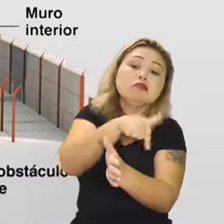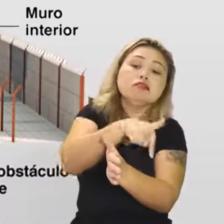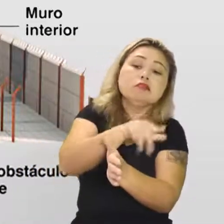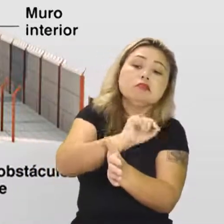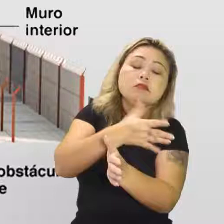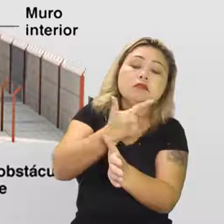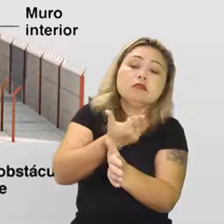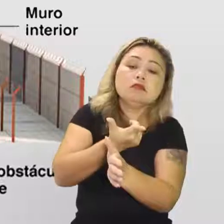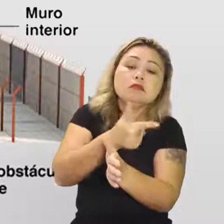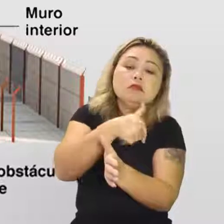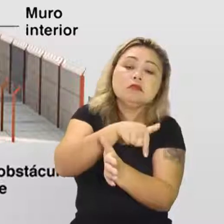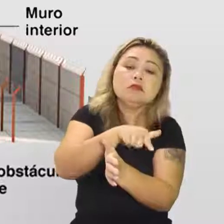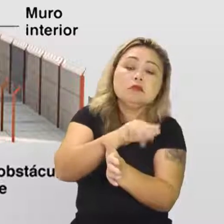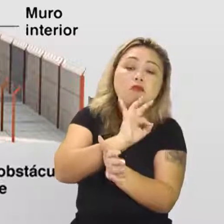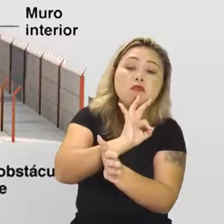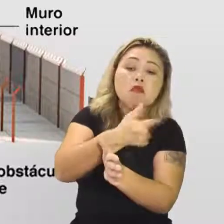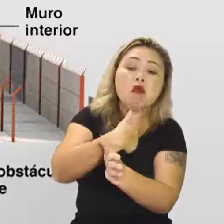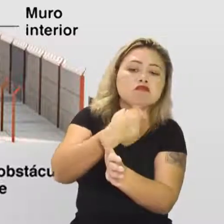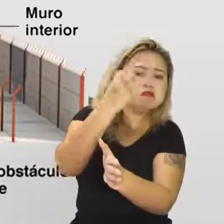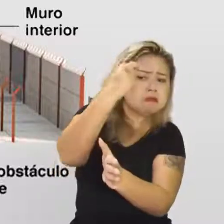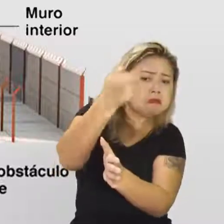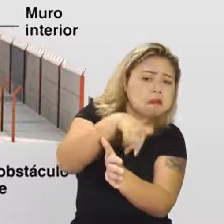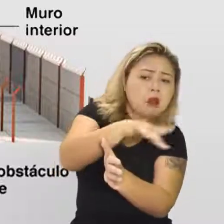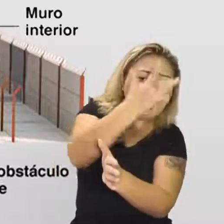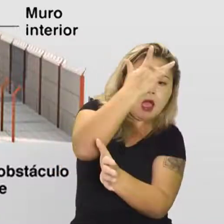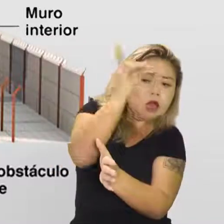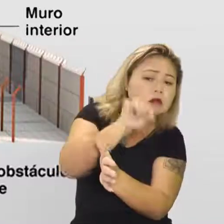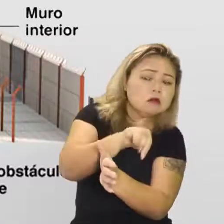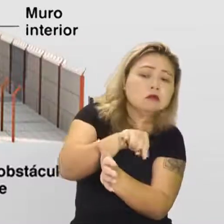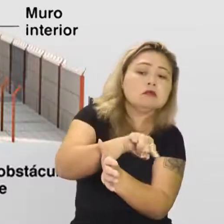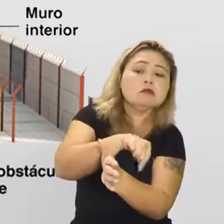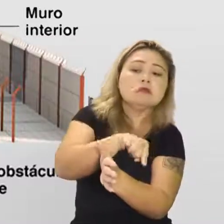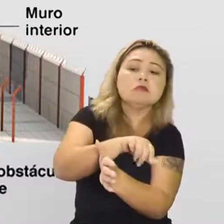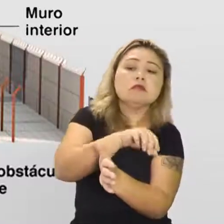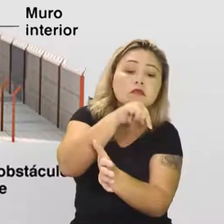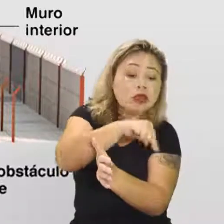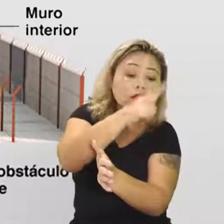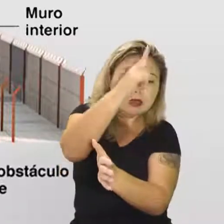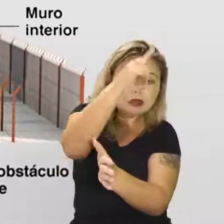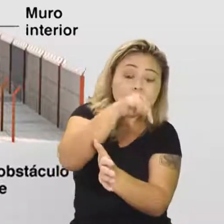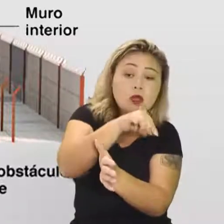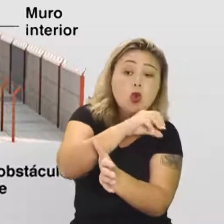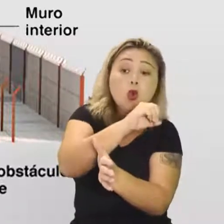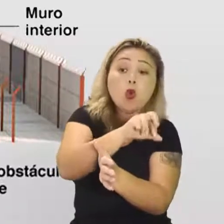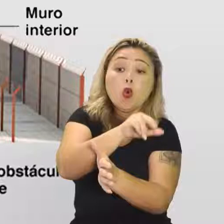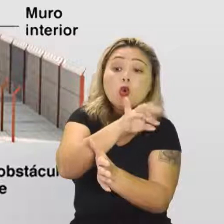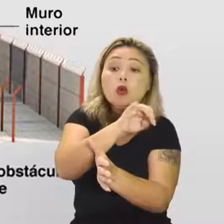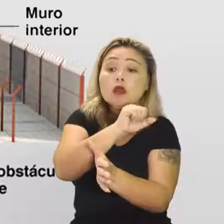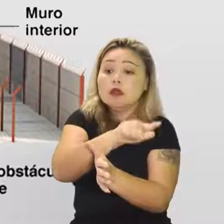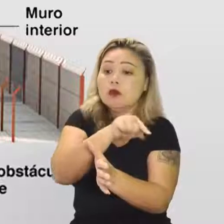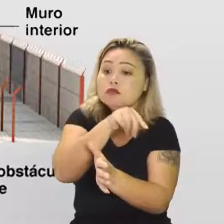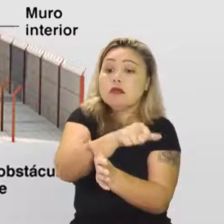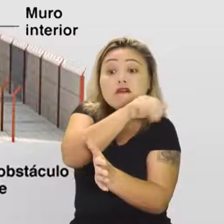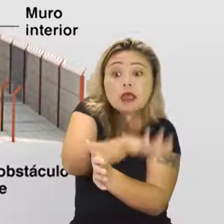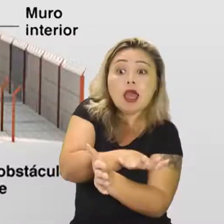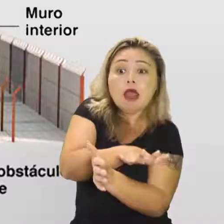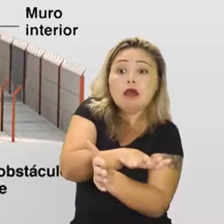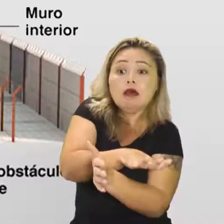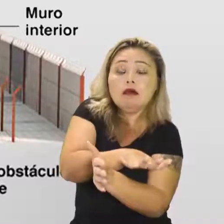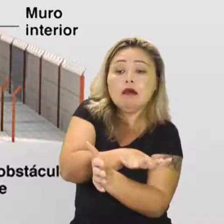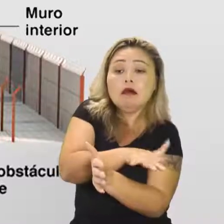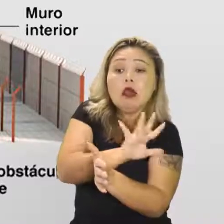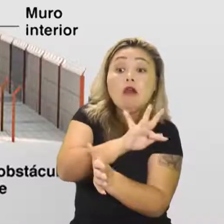não queriam perder os intelectuais que estavam na Alemanha Oriental. Então eles fizeram isso,